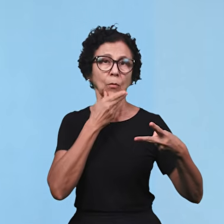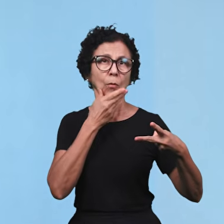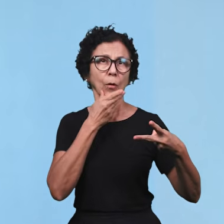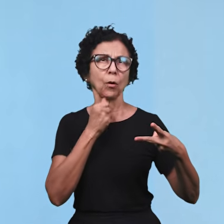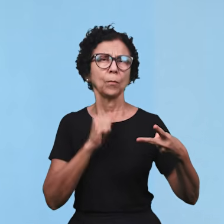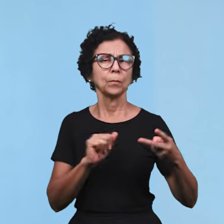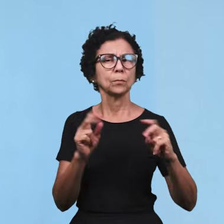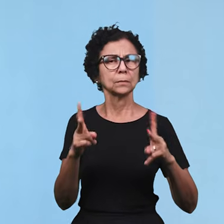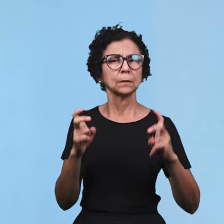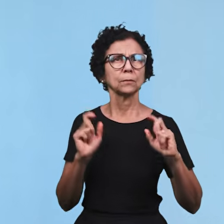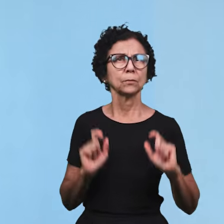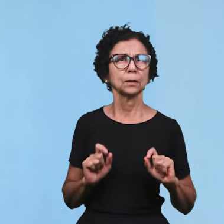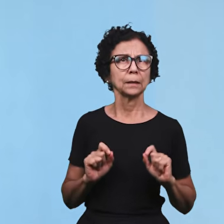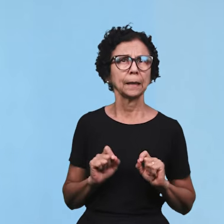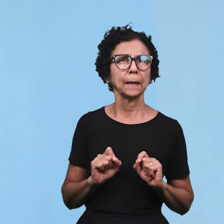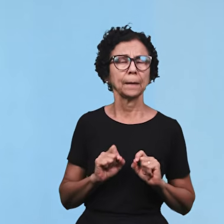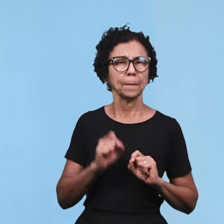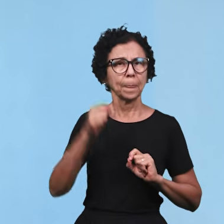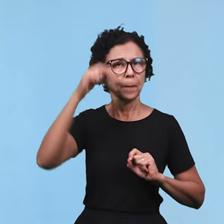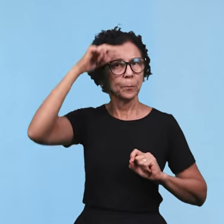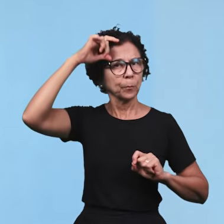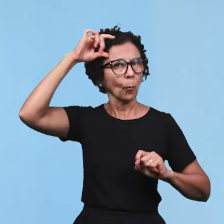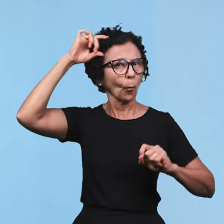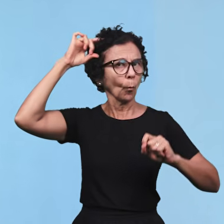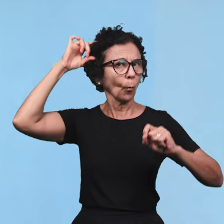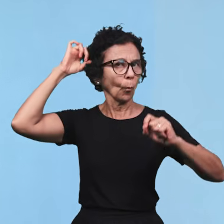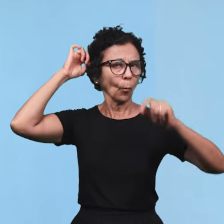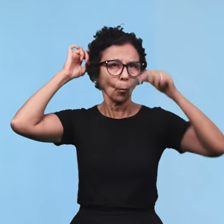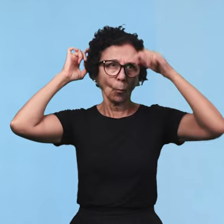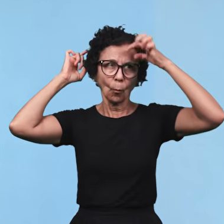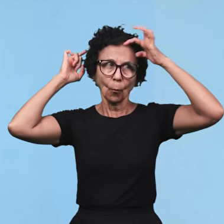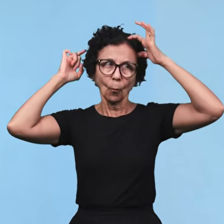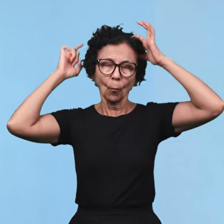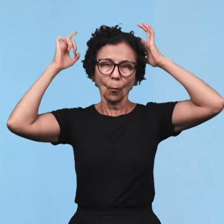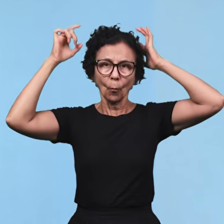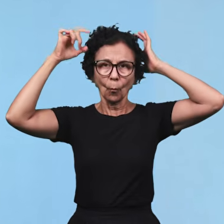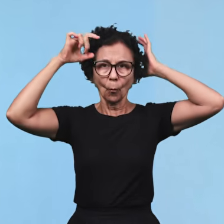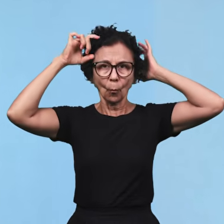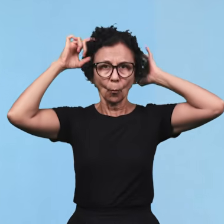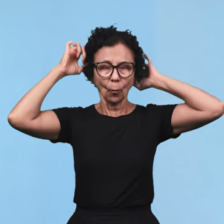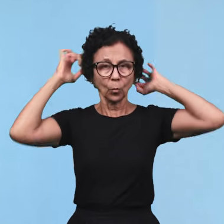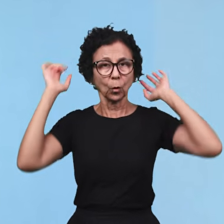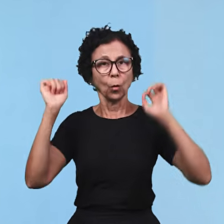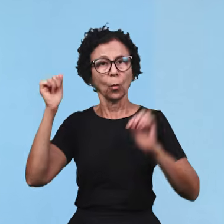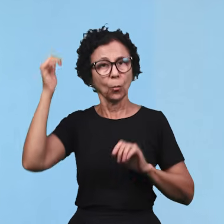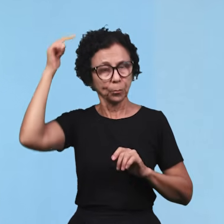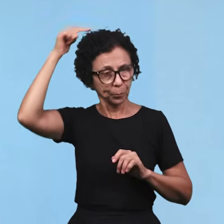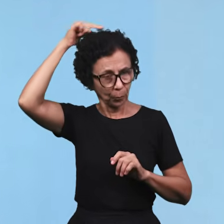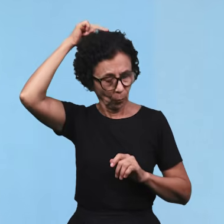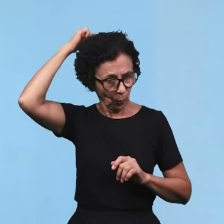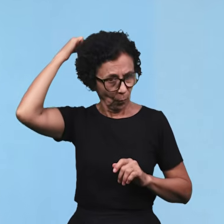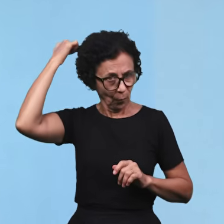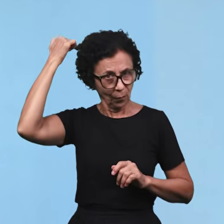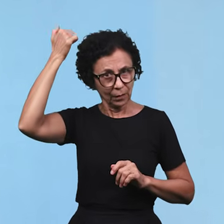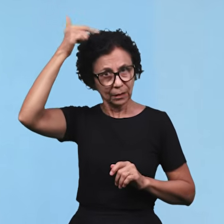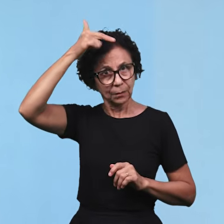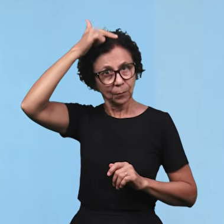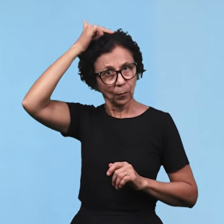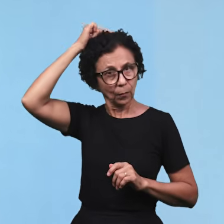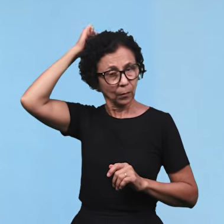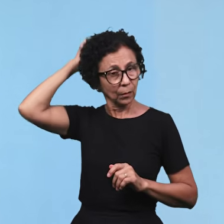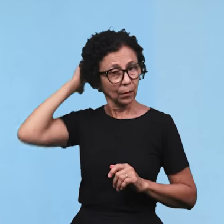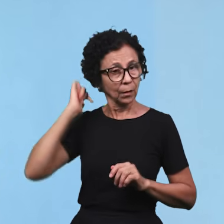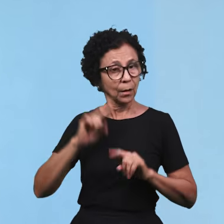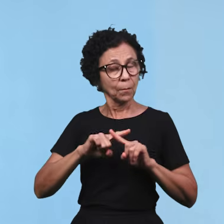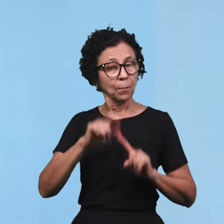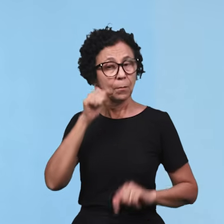gente costuma notar o quê? O avanço das entradas, uma perda ali na região da coroa, entende? Mas na mulher,